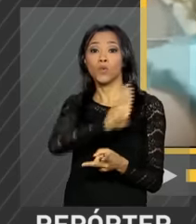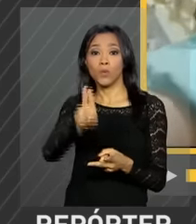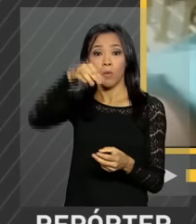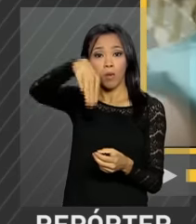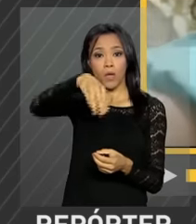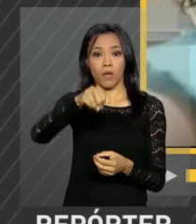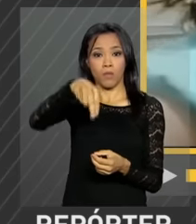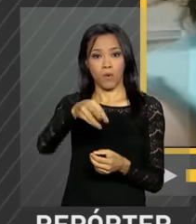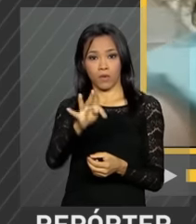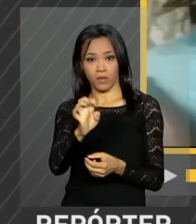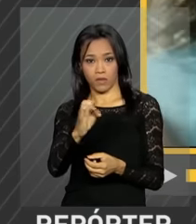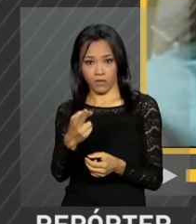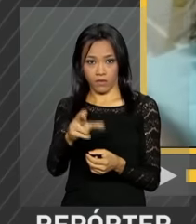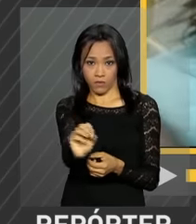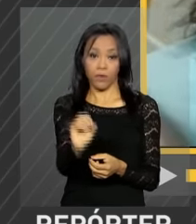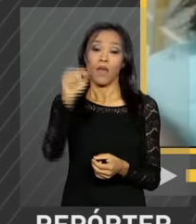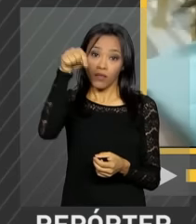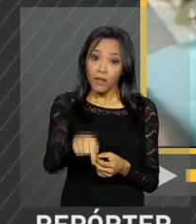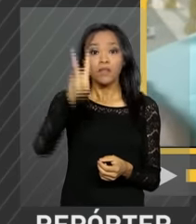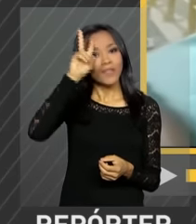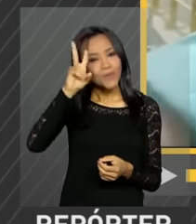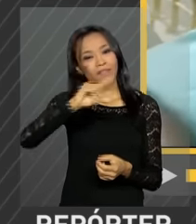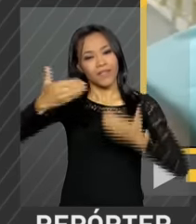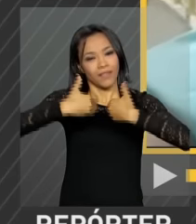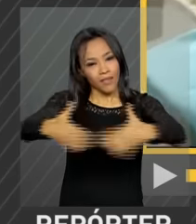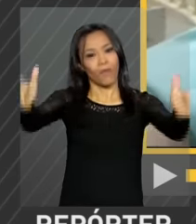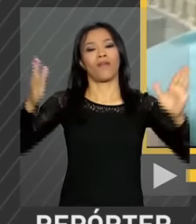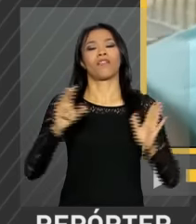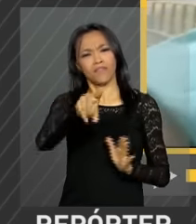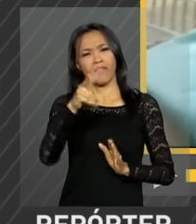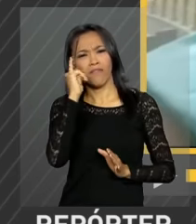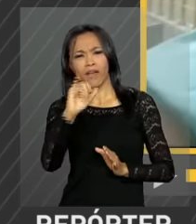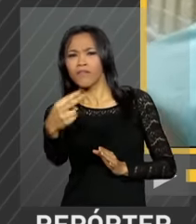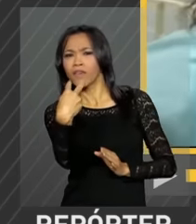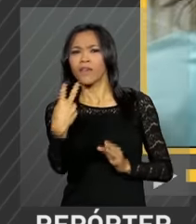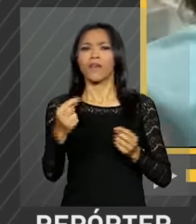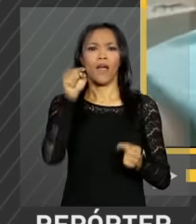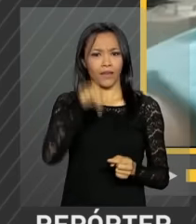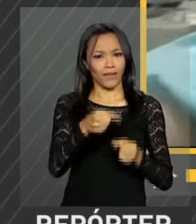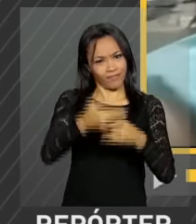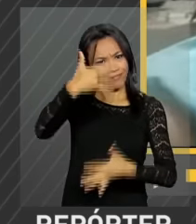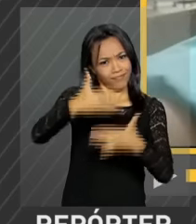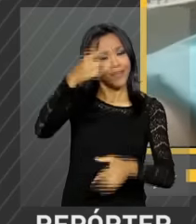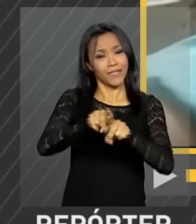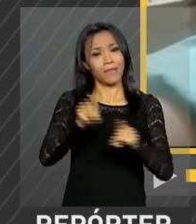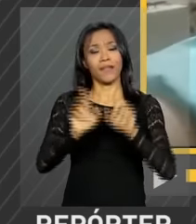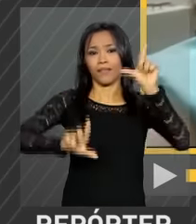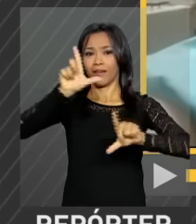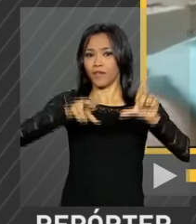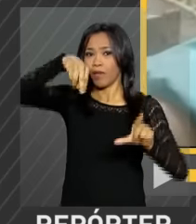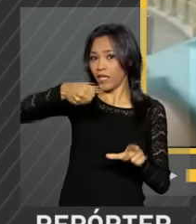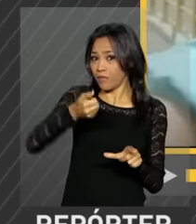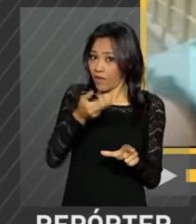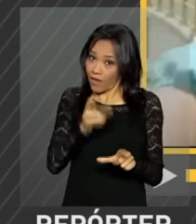Então, essa importante obra que vai ser inaugurada nessa segunda-feira, você vai acompanhar toda a movimentação aqui nas nossas redes sociais e também na TV NBR,